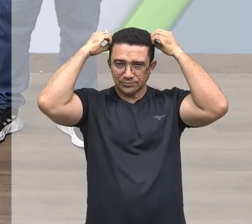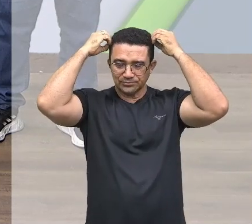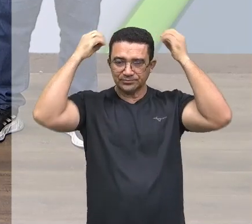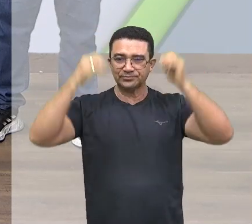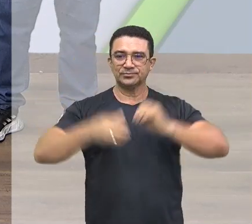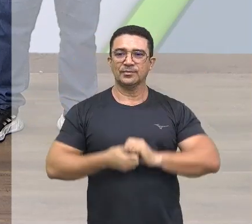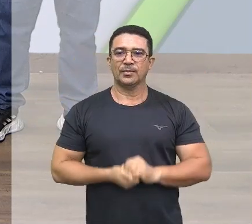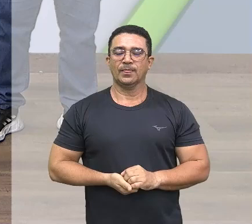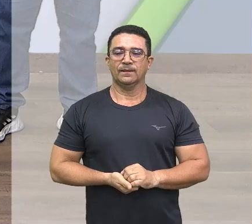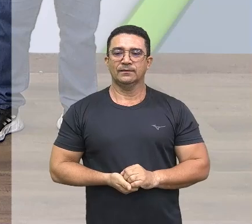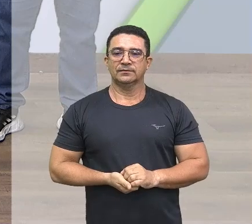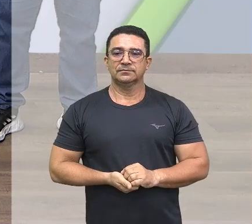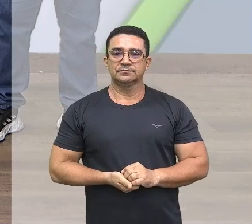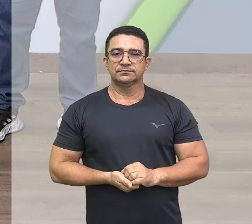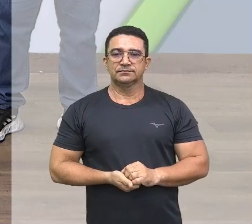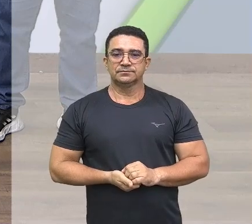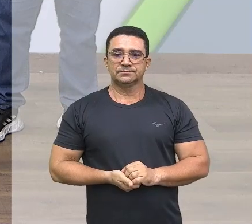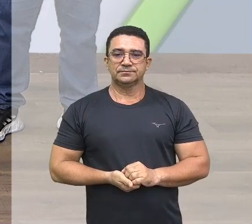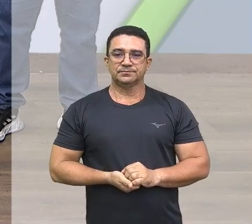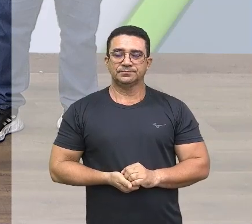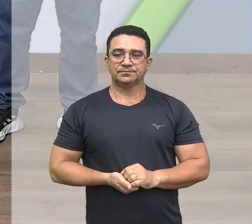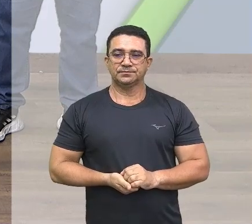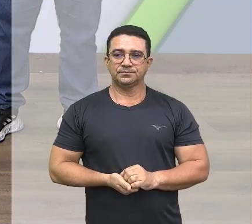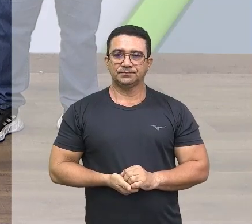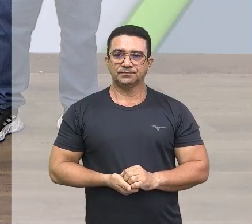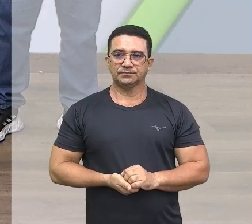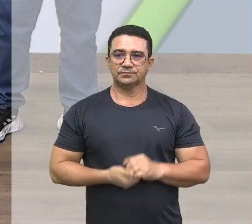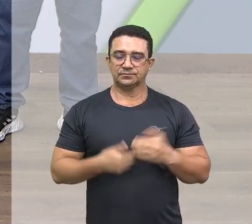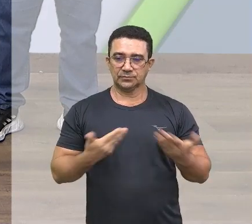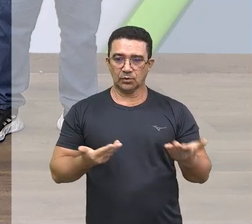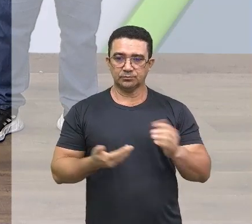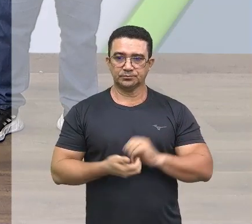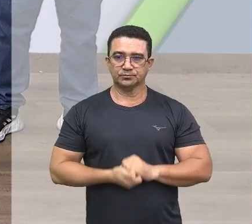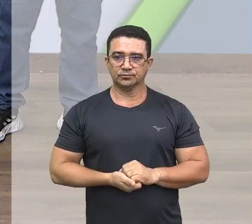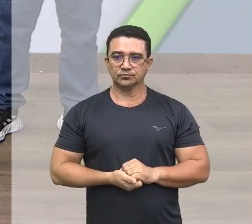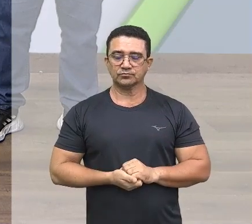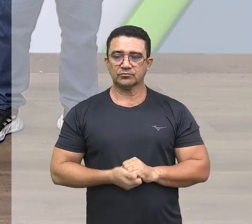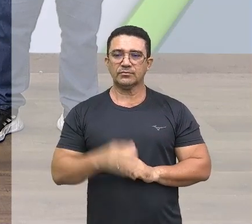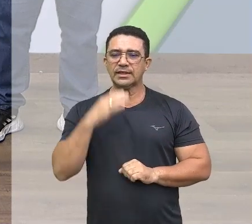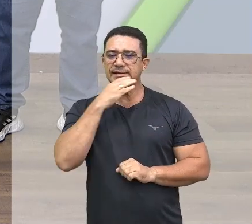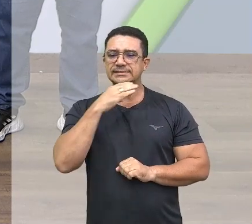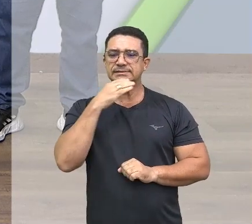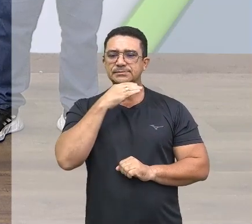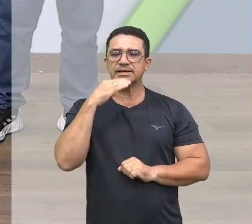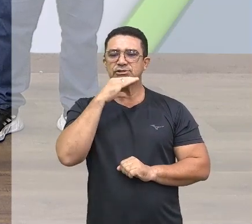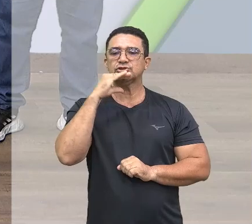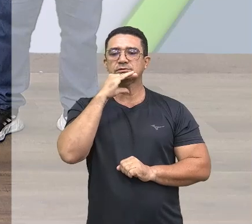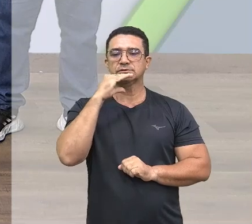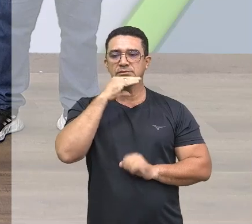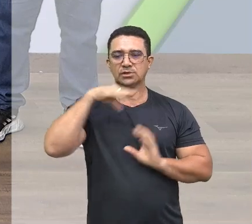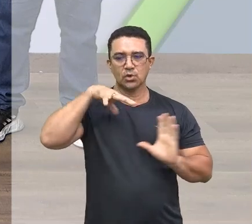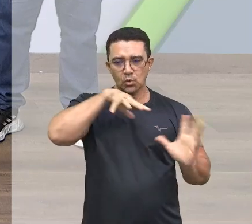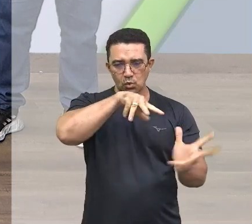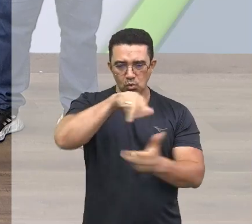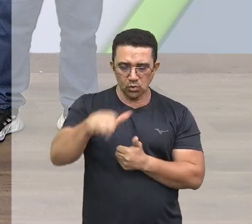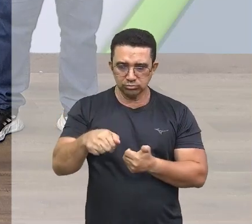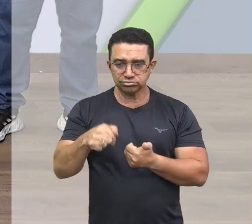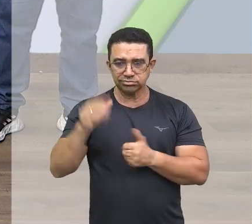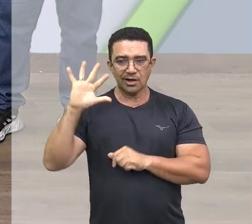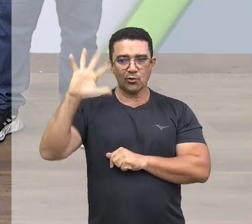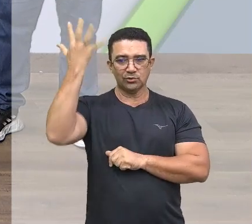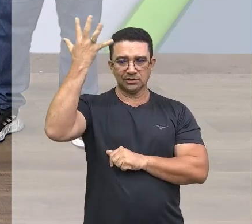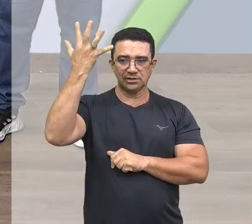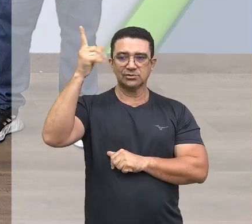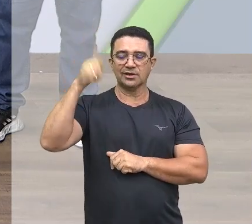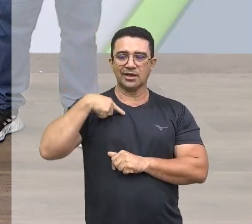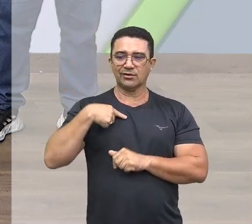antártico. Então nós temos aí, olha, veja, nessa situação o aquecimento global causando um fenômeno extremo, que